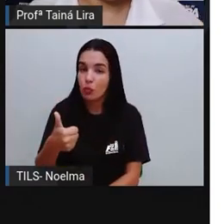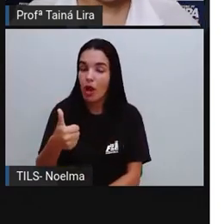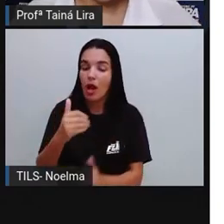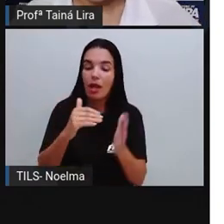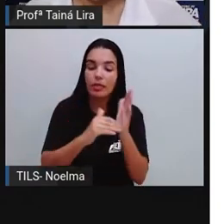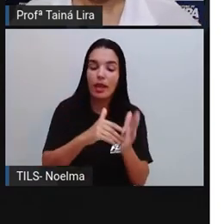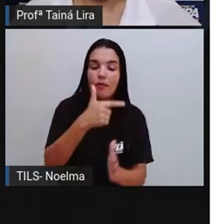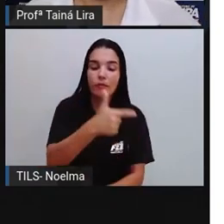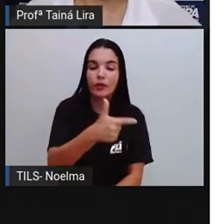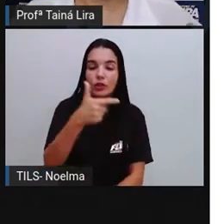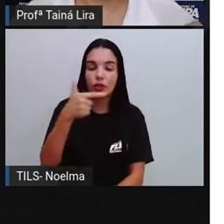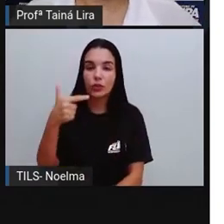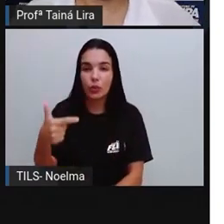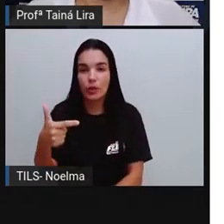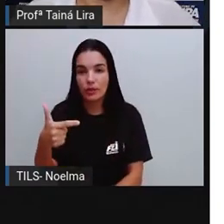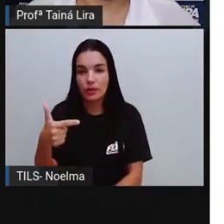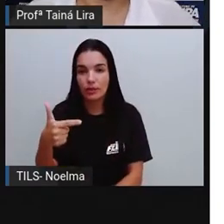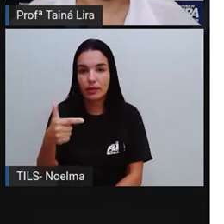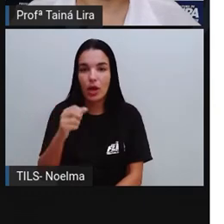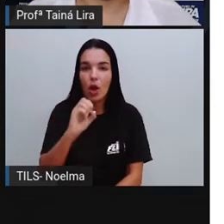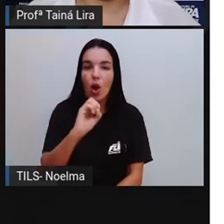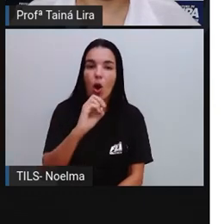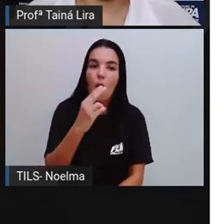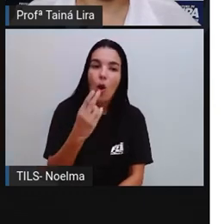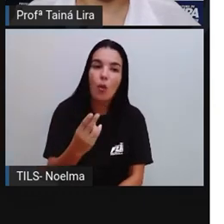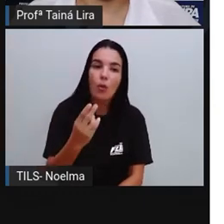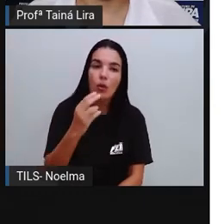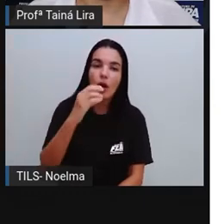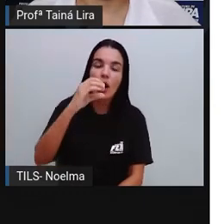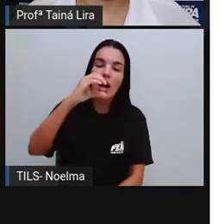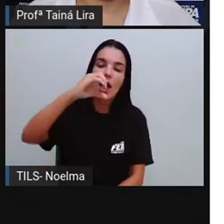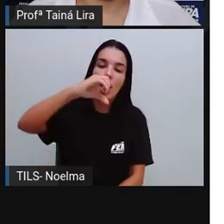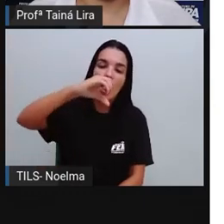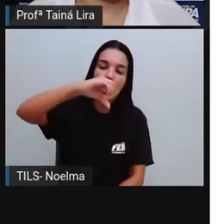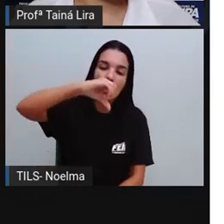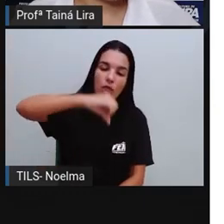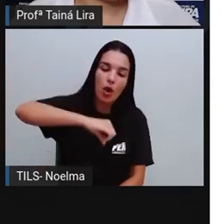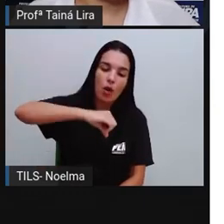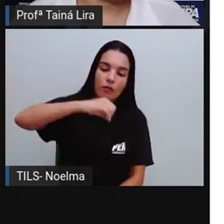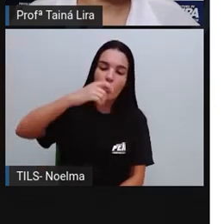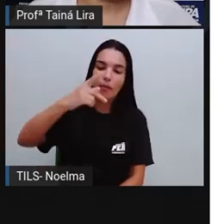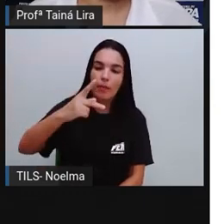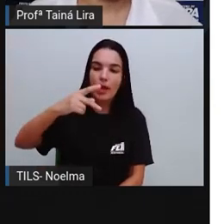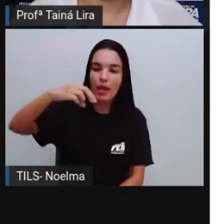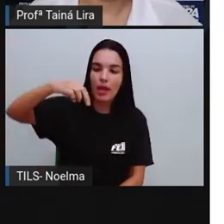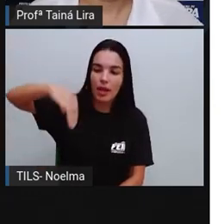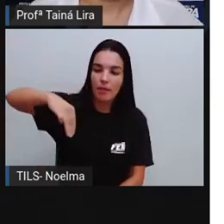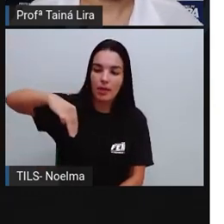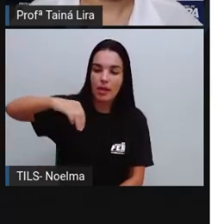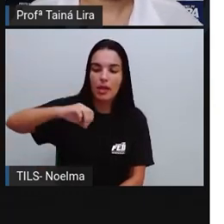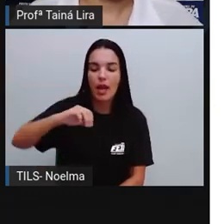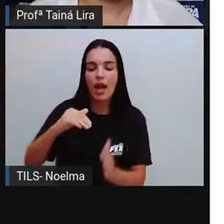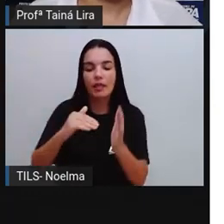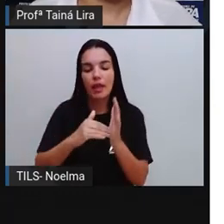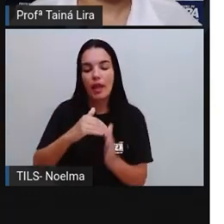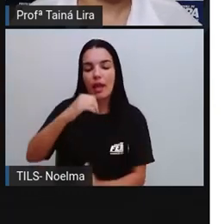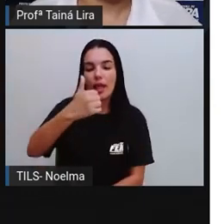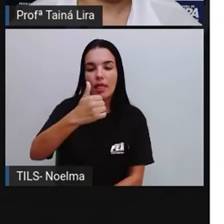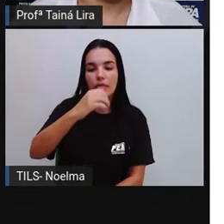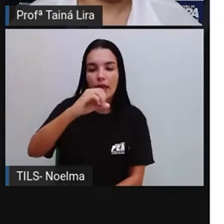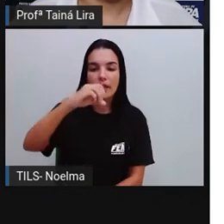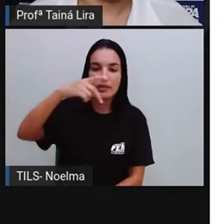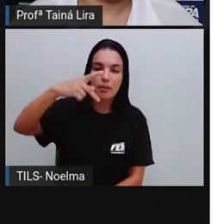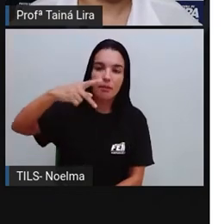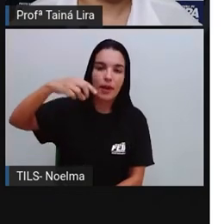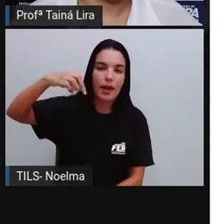ou poderia estar escrito, né, 9 p.m. a 10 p.m. Então, aqui essa